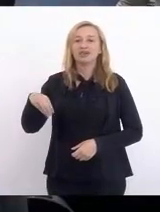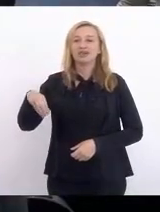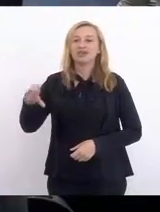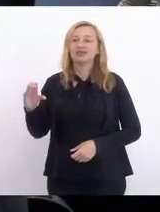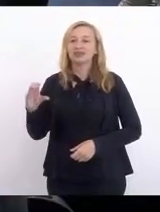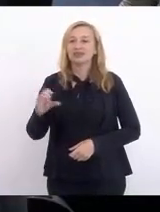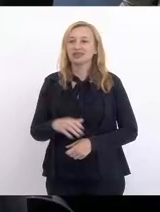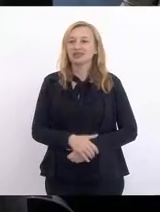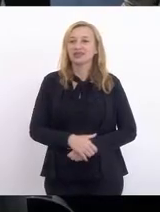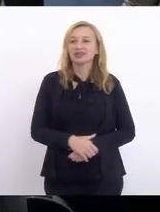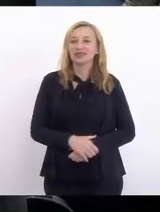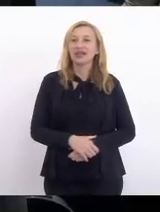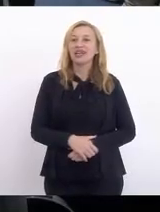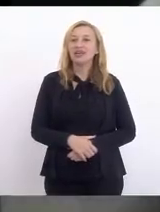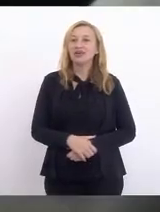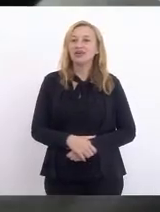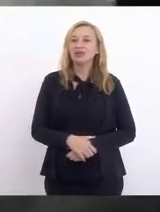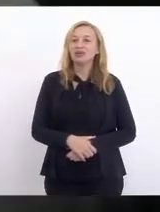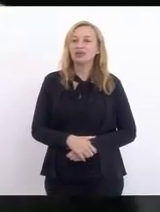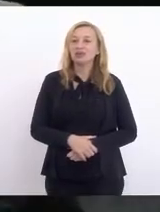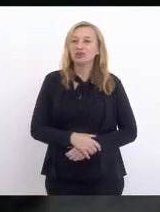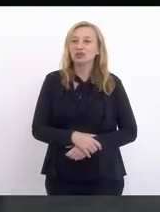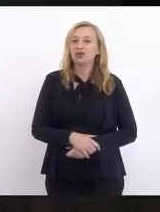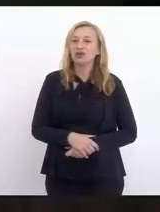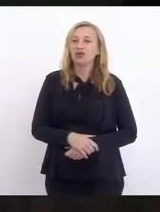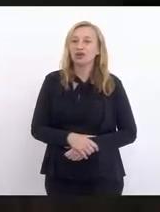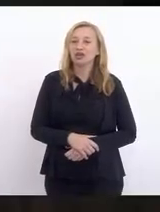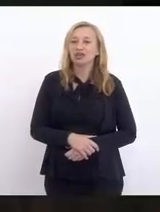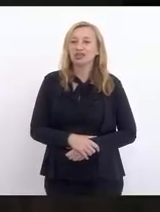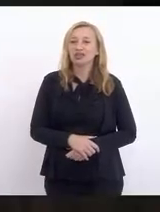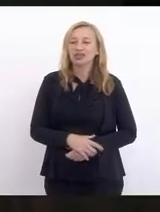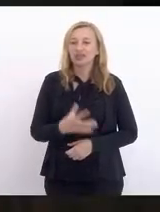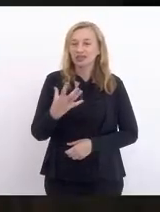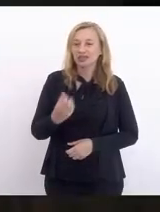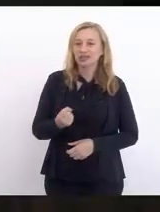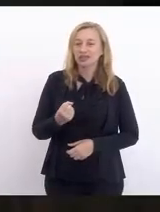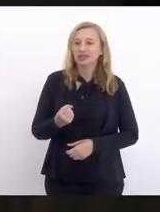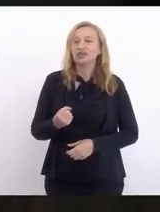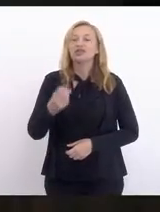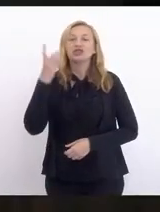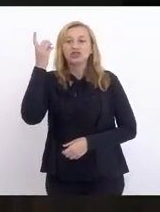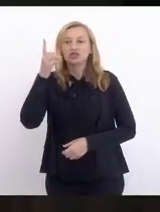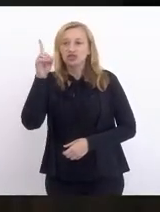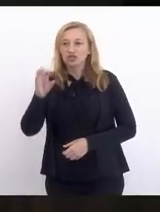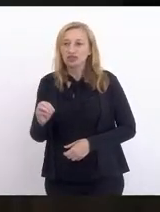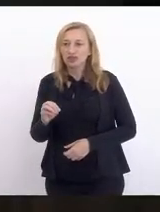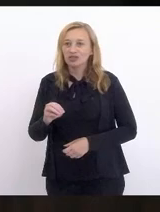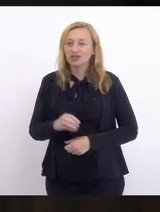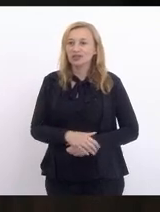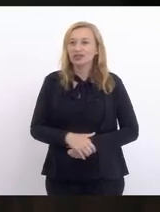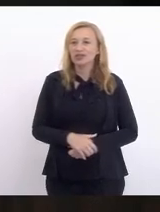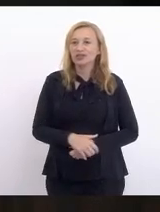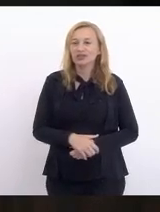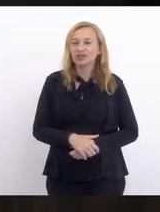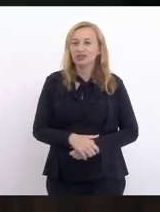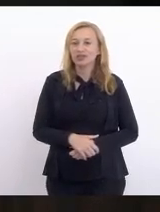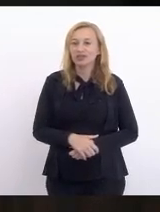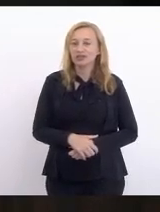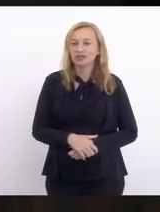é favorável caseiros ela começou a resposta estado Dionísio Lins